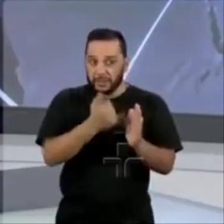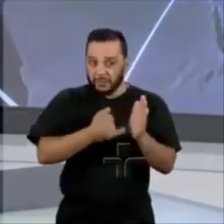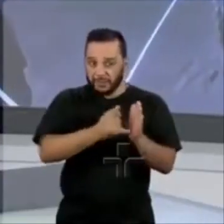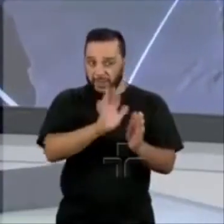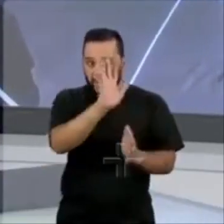morre aqui